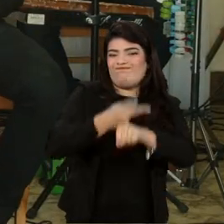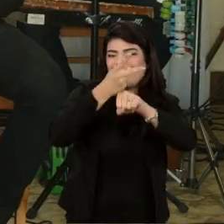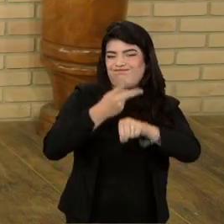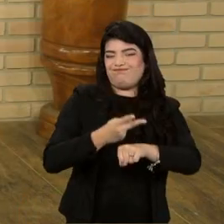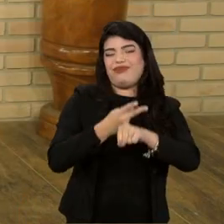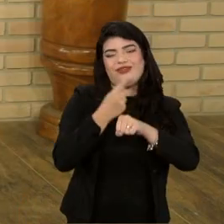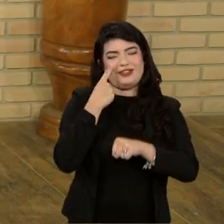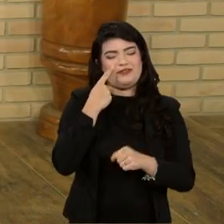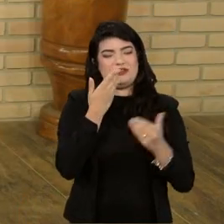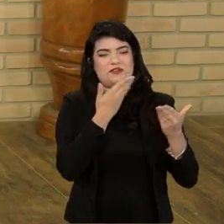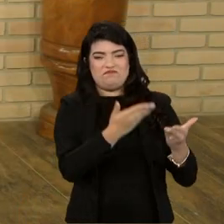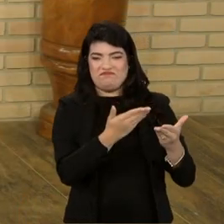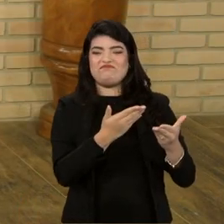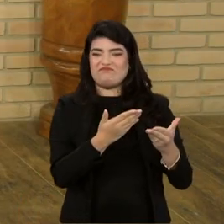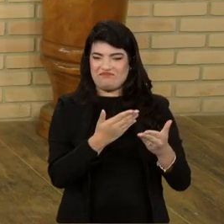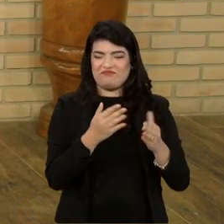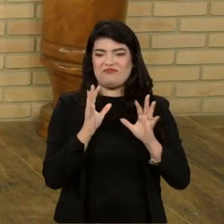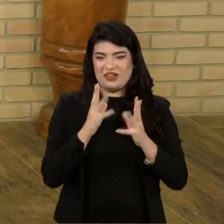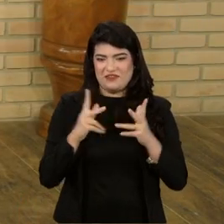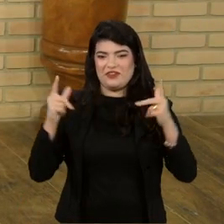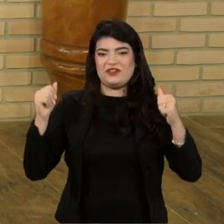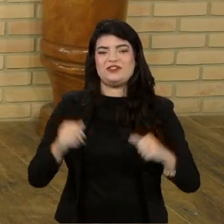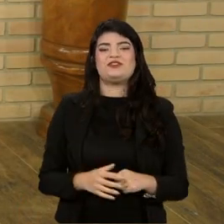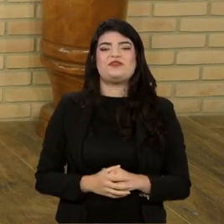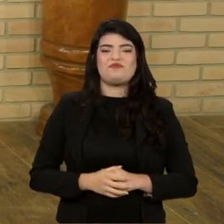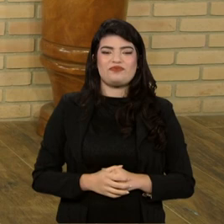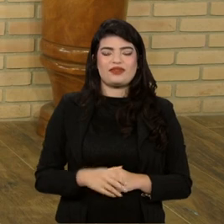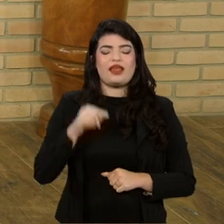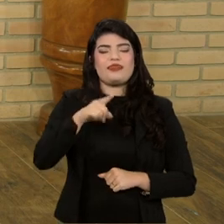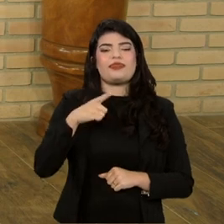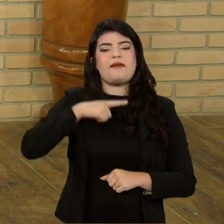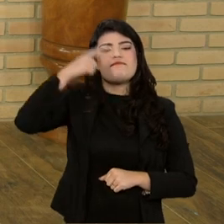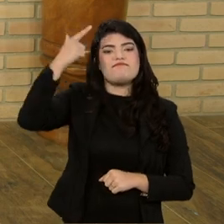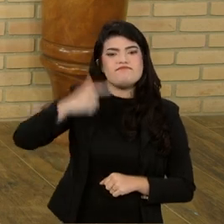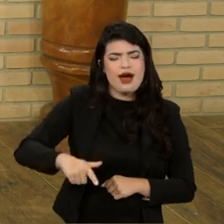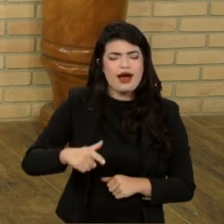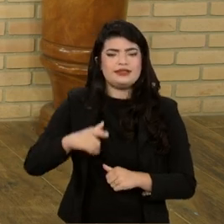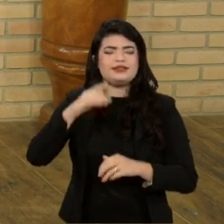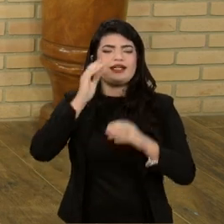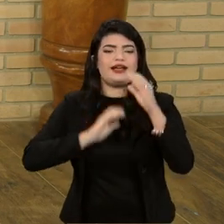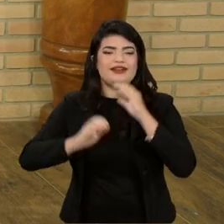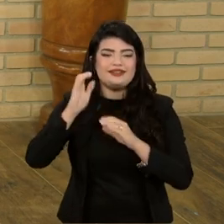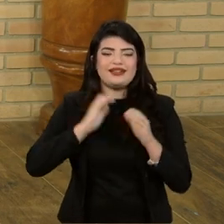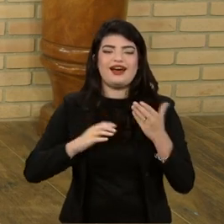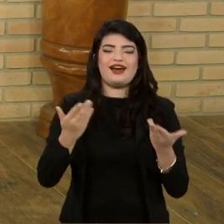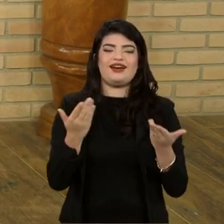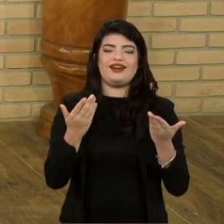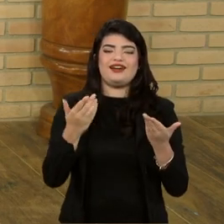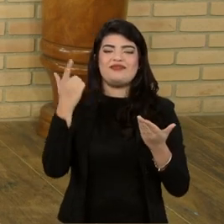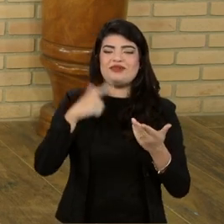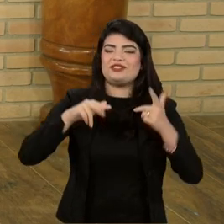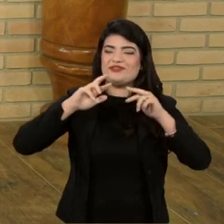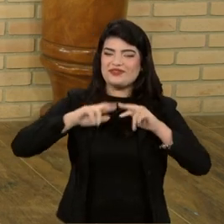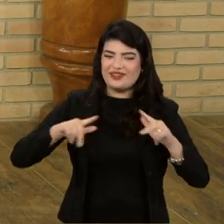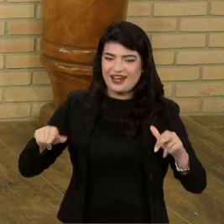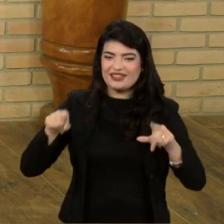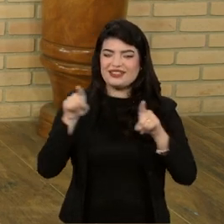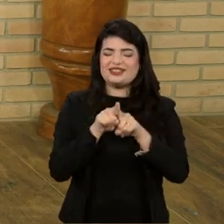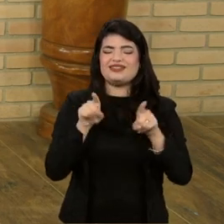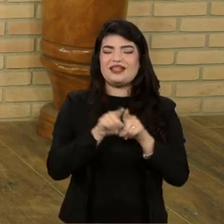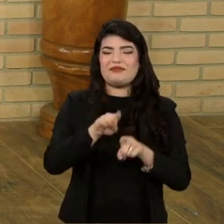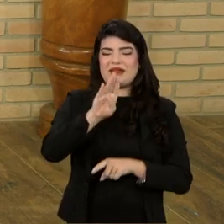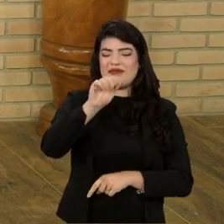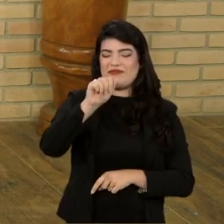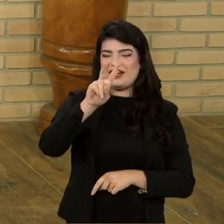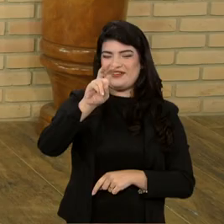é um vitorioso, graças a Deus. Nossa, depois nós temos muito que prosear ainda. Falar mais do Vavino, que, aliás, canta bem também, né, compadre?